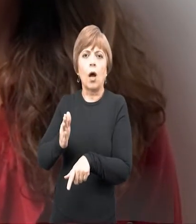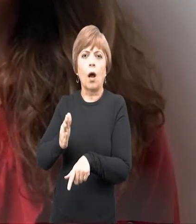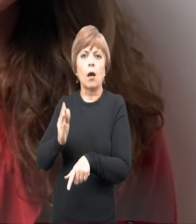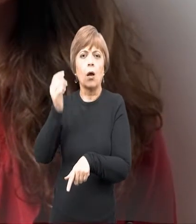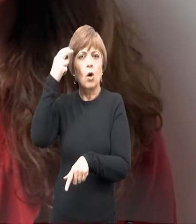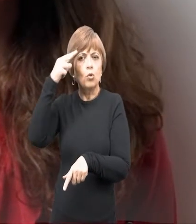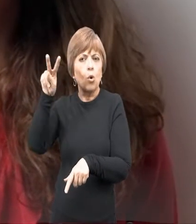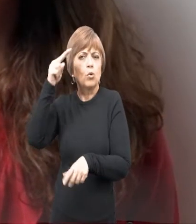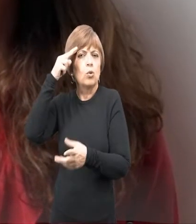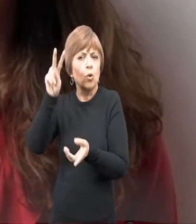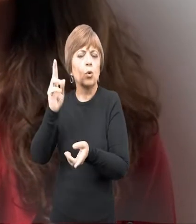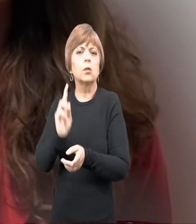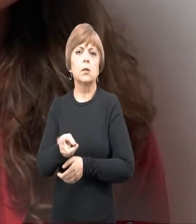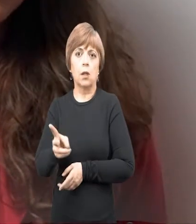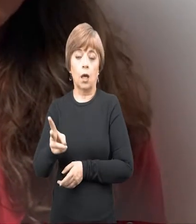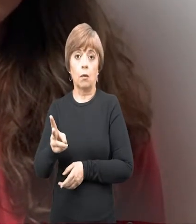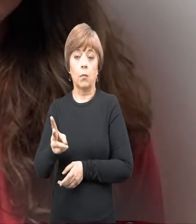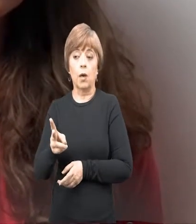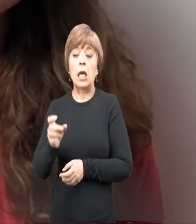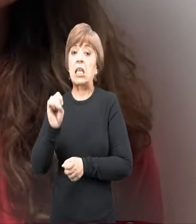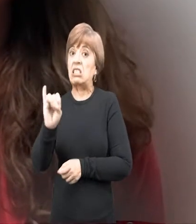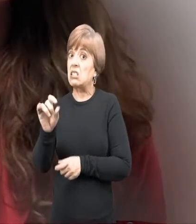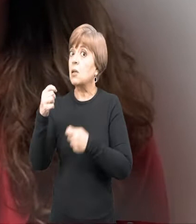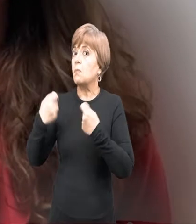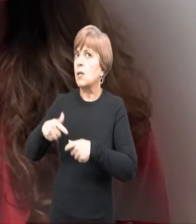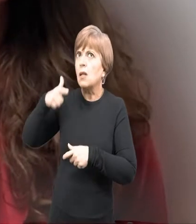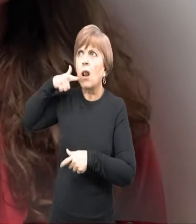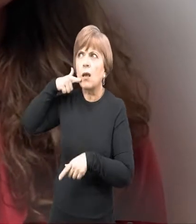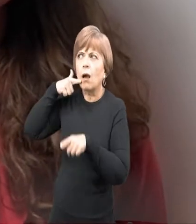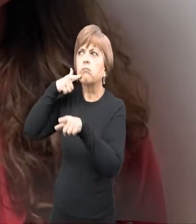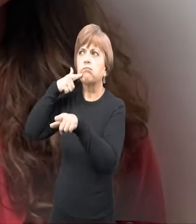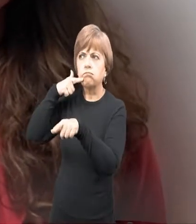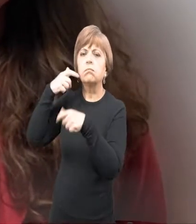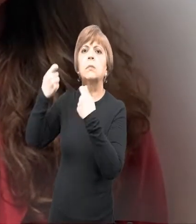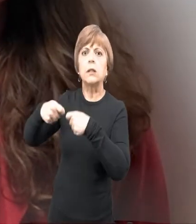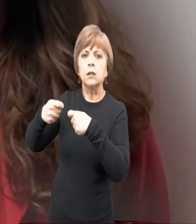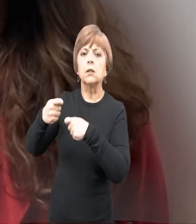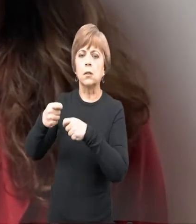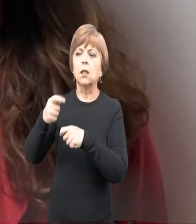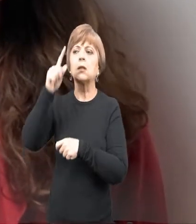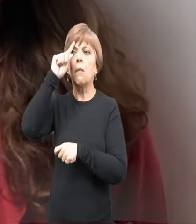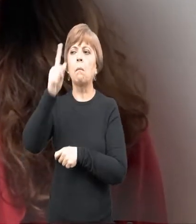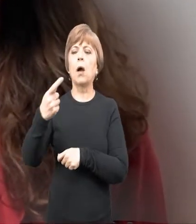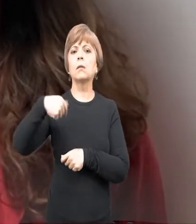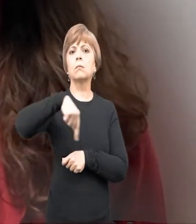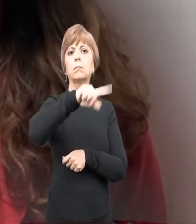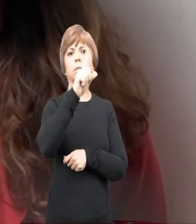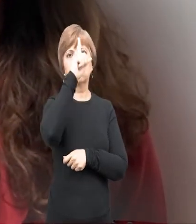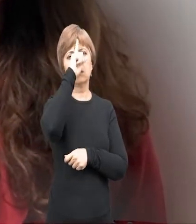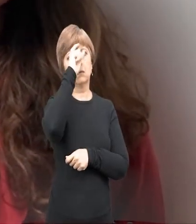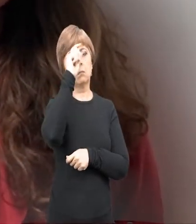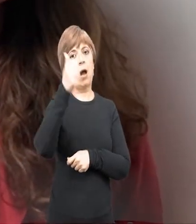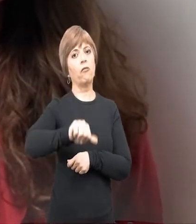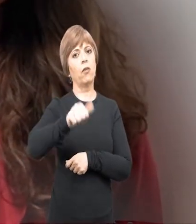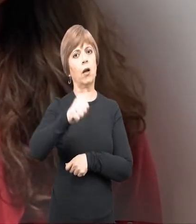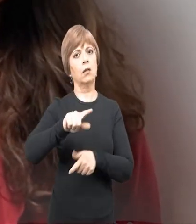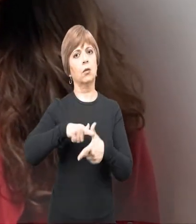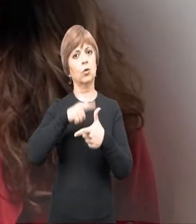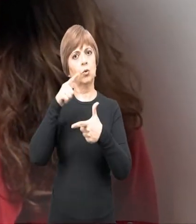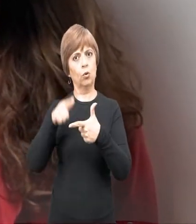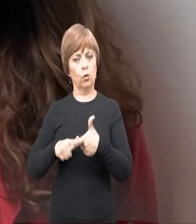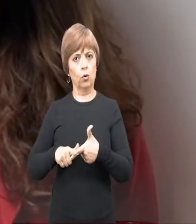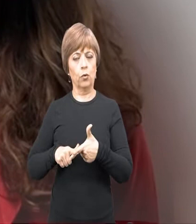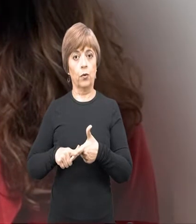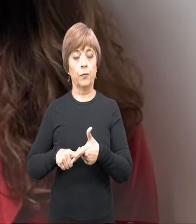se necessário, encaminhando eles para uma reanálise numa unidade de saúde. É importante registrar que esse monitoramento a